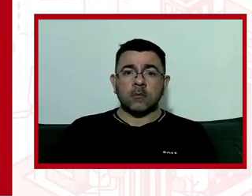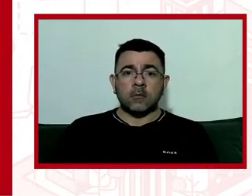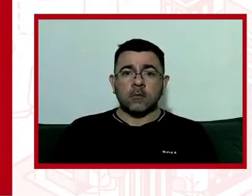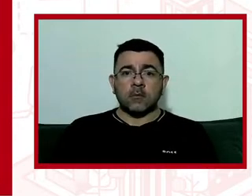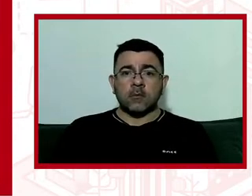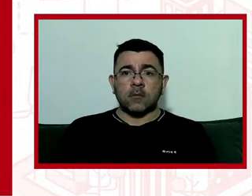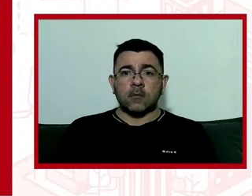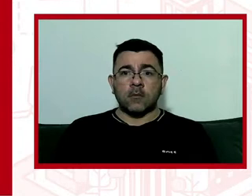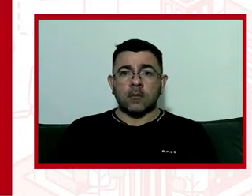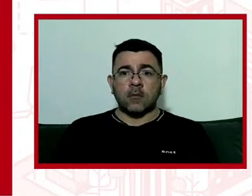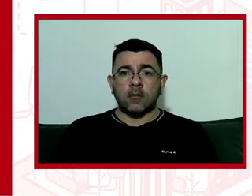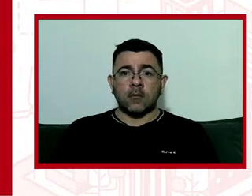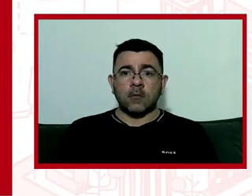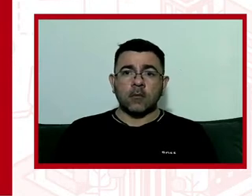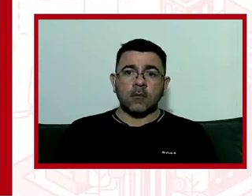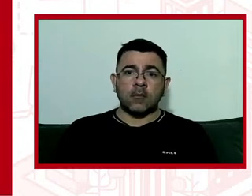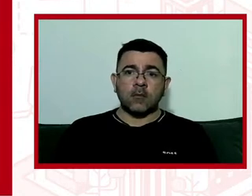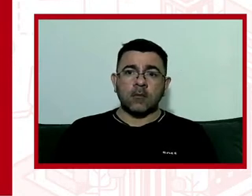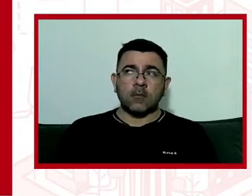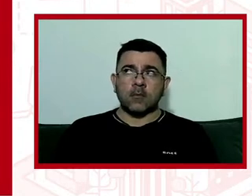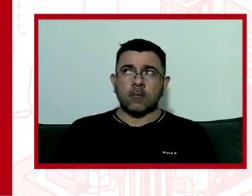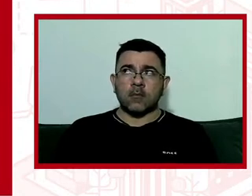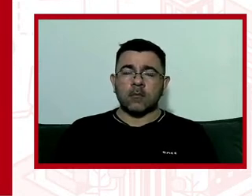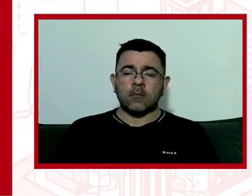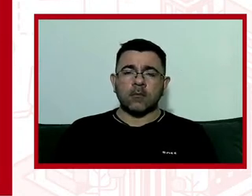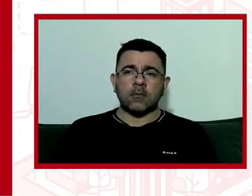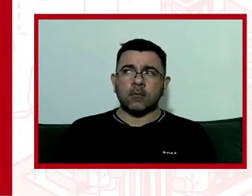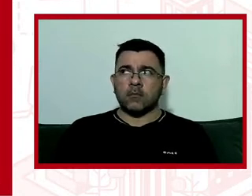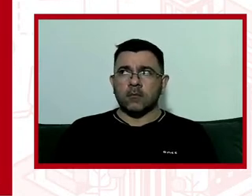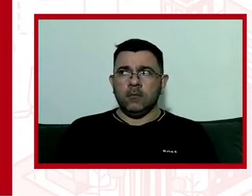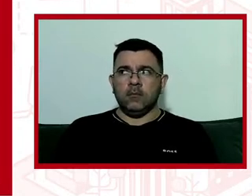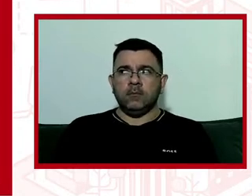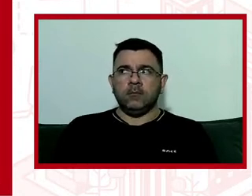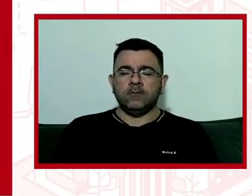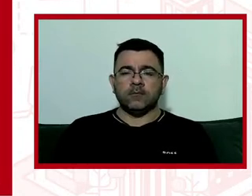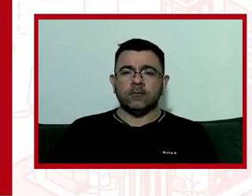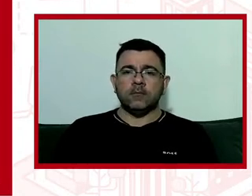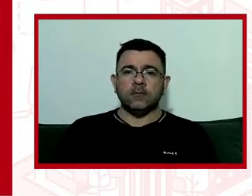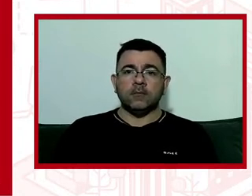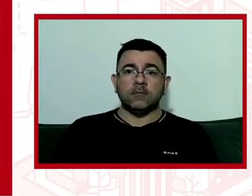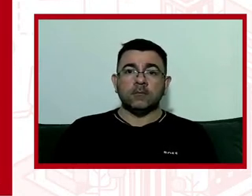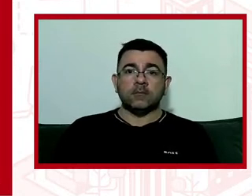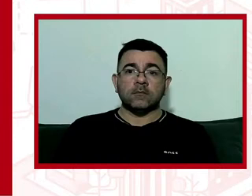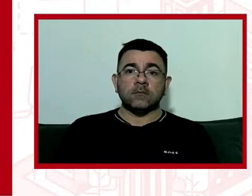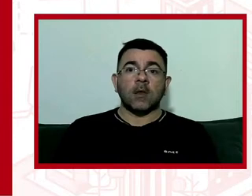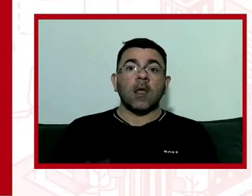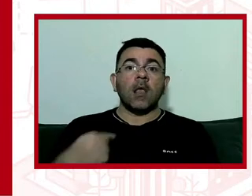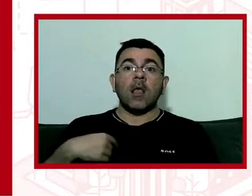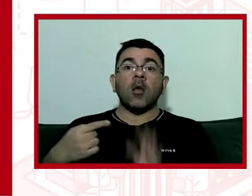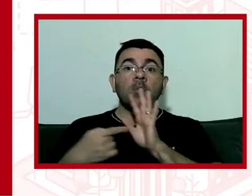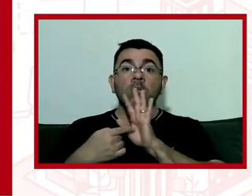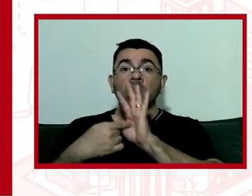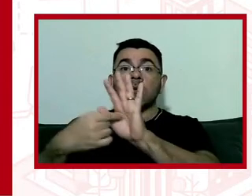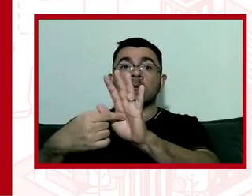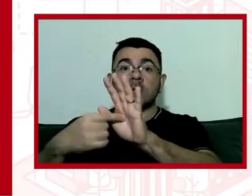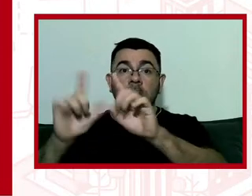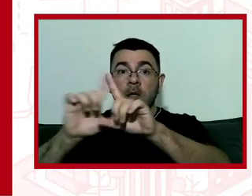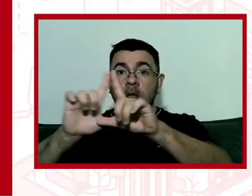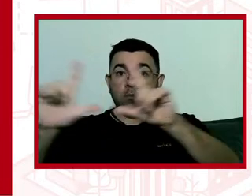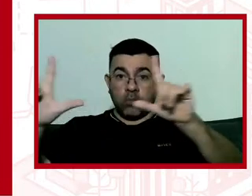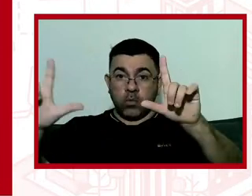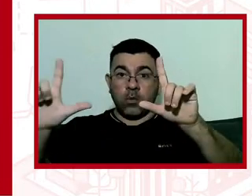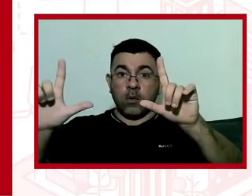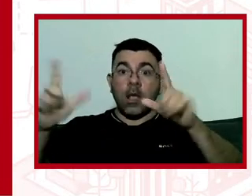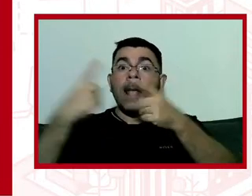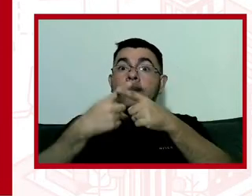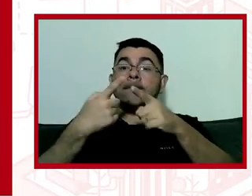etapa a gente vai abrir a aqui para para para poder apresentar um pouco eh porque